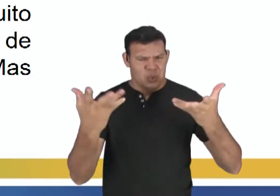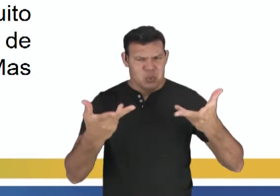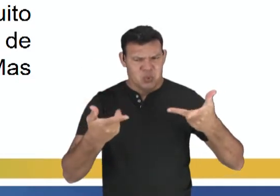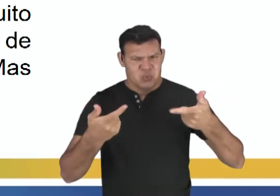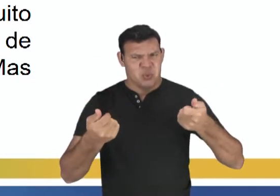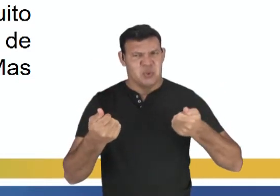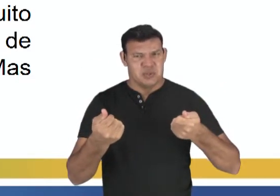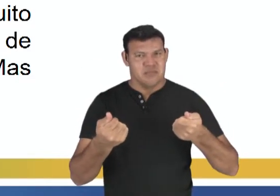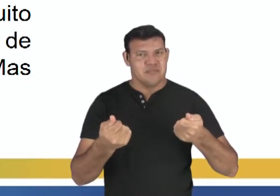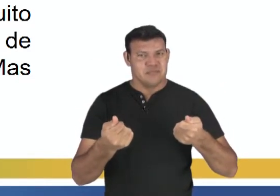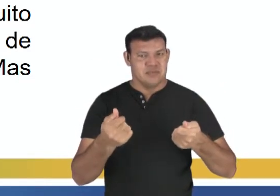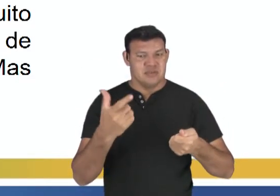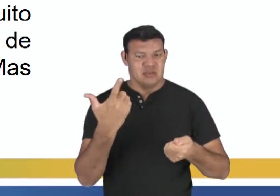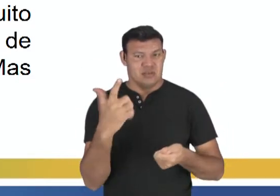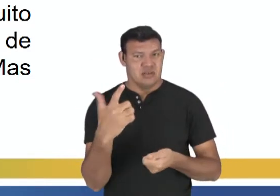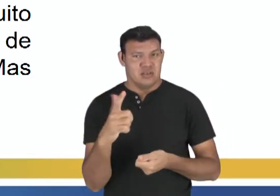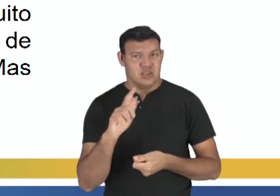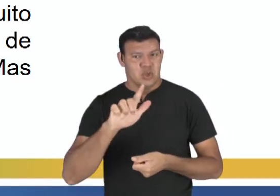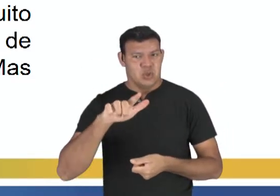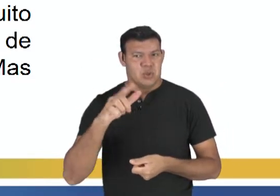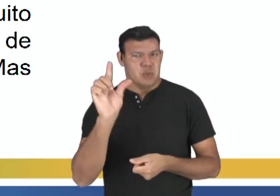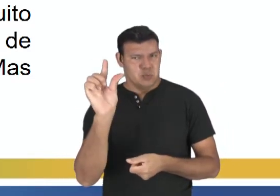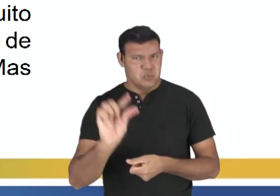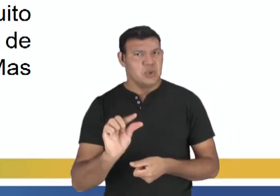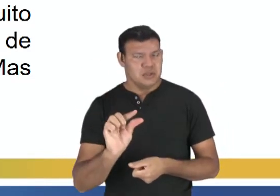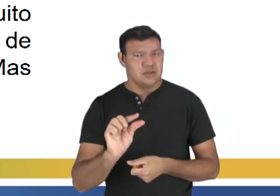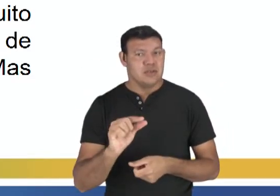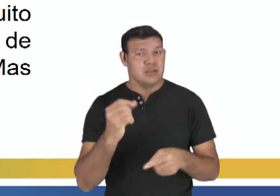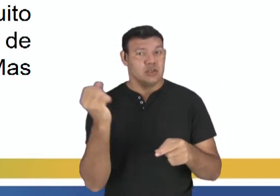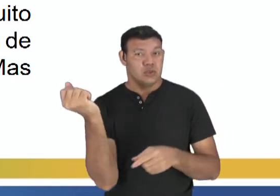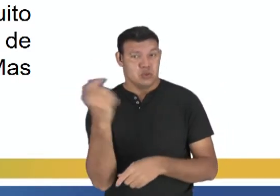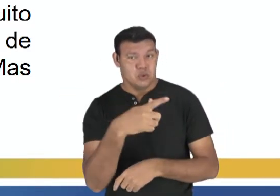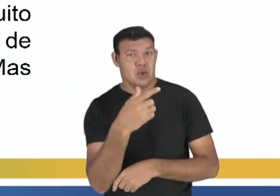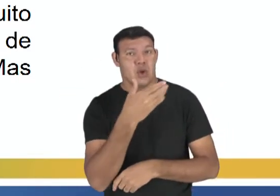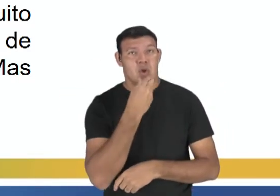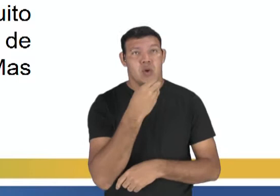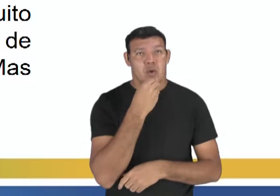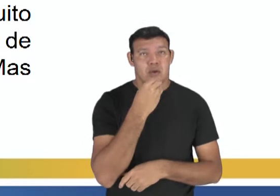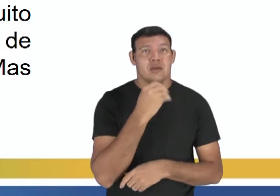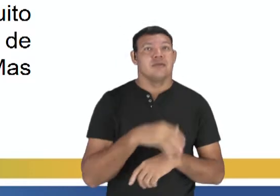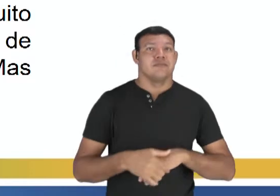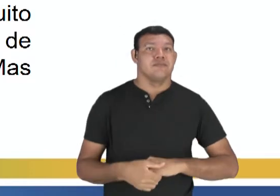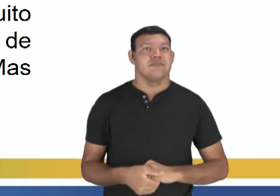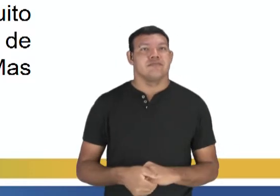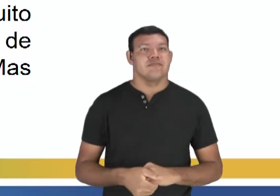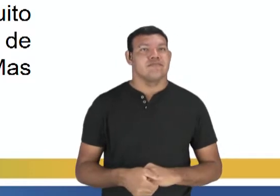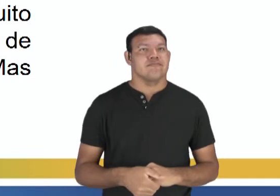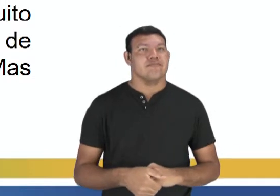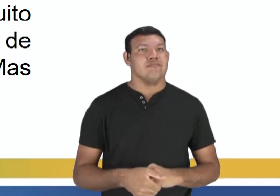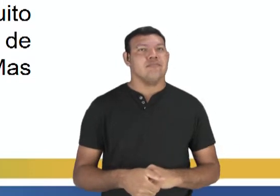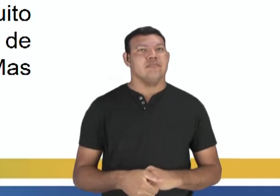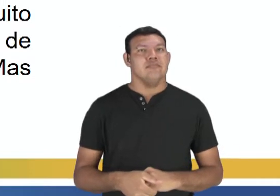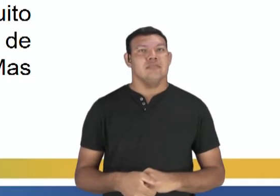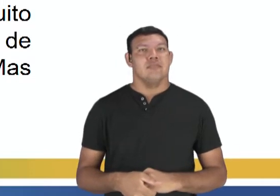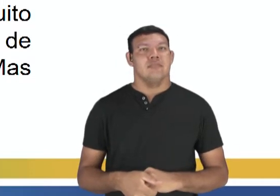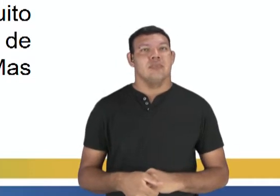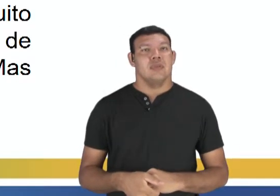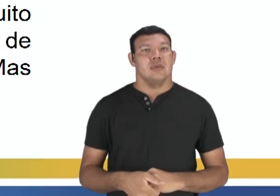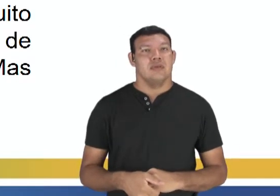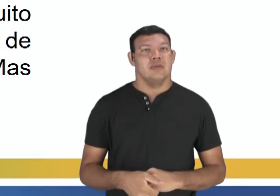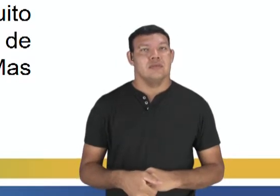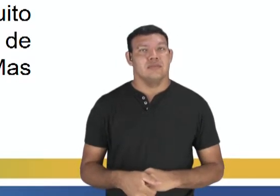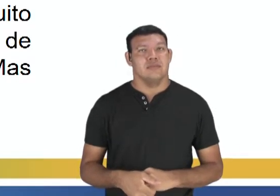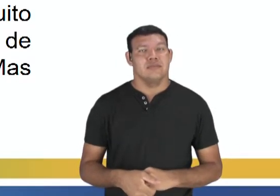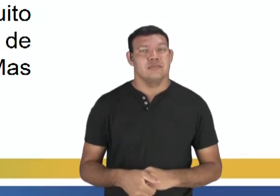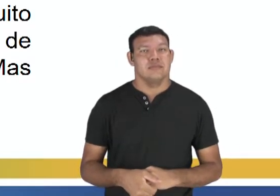do que homens em algumas áreas, como matemática e orientação espacial, pode levar à falta de representatividade